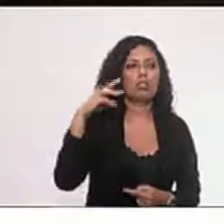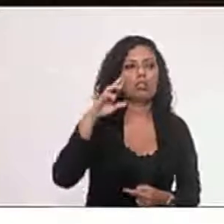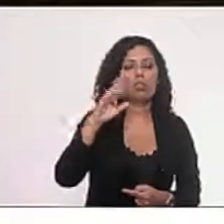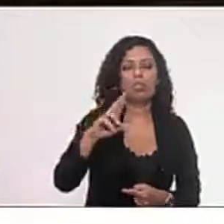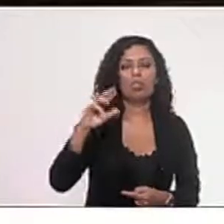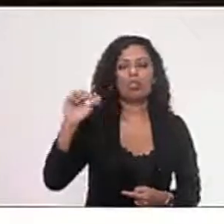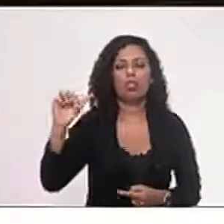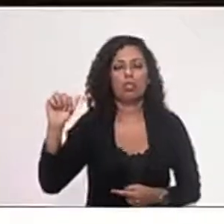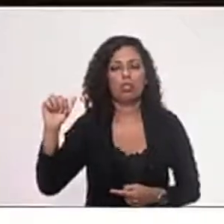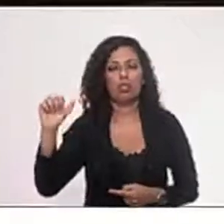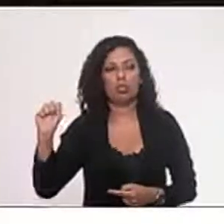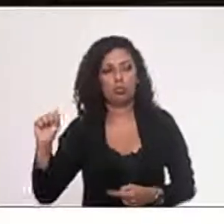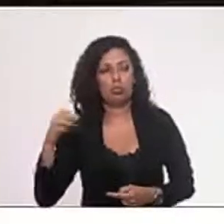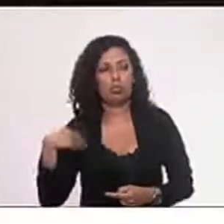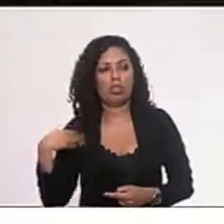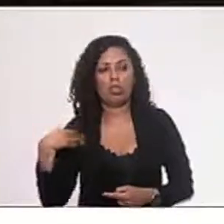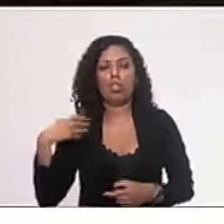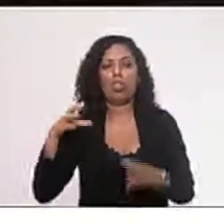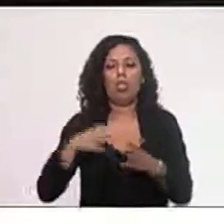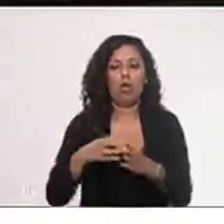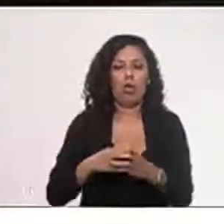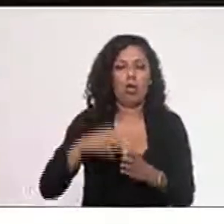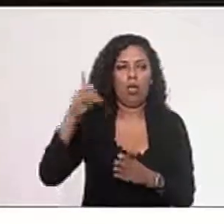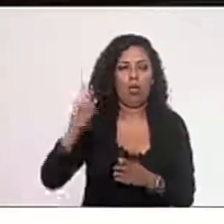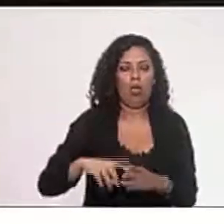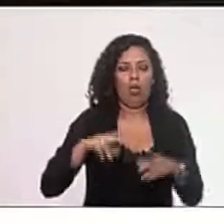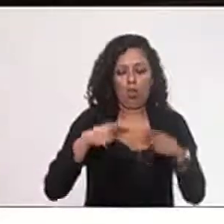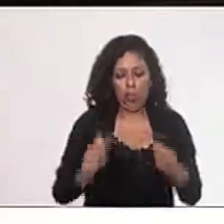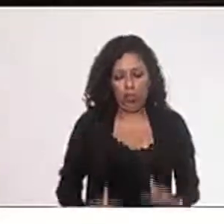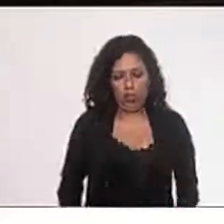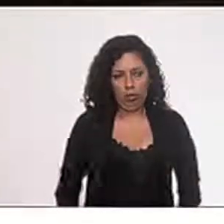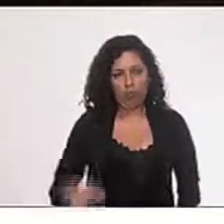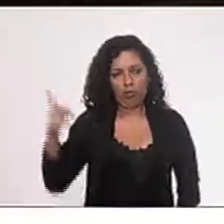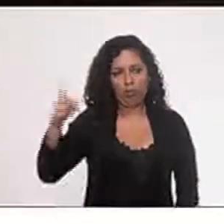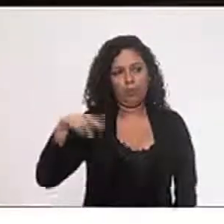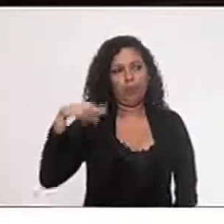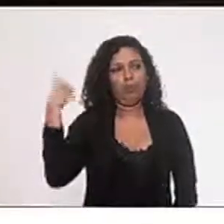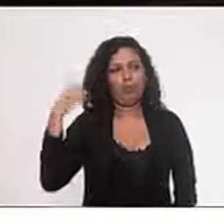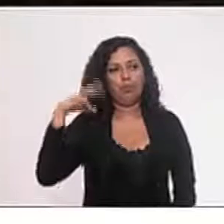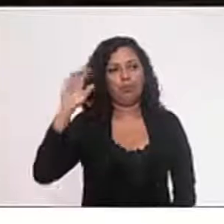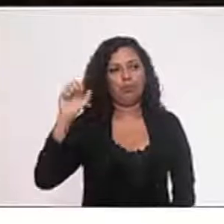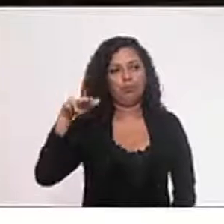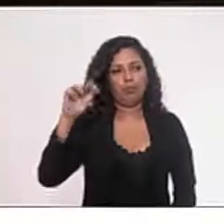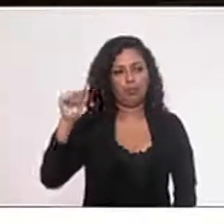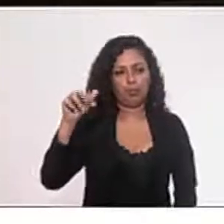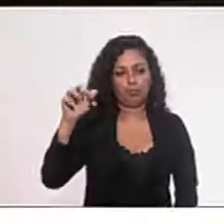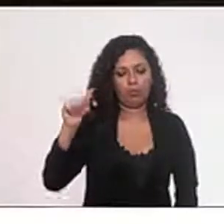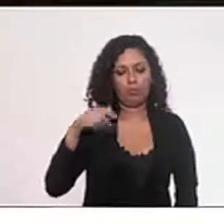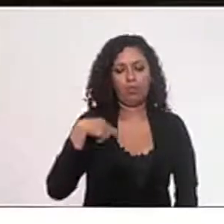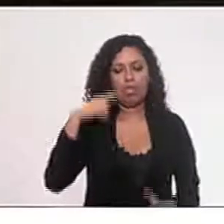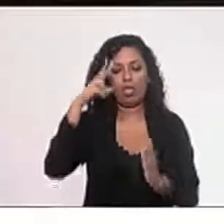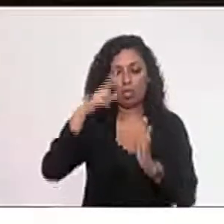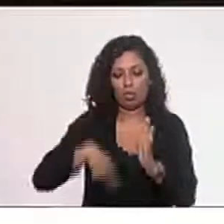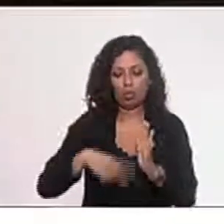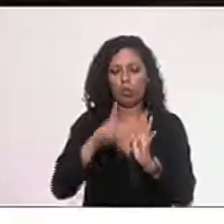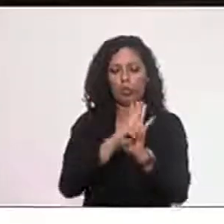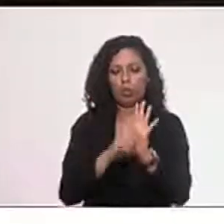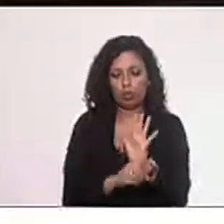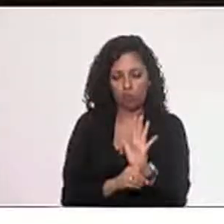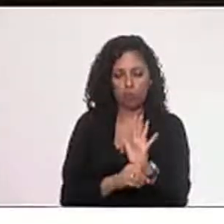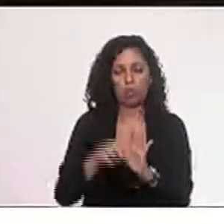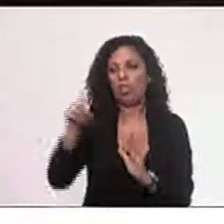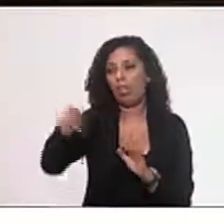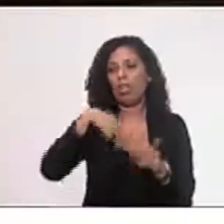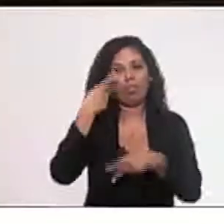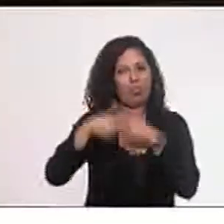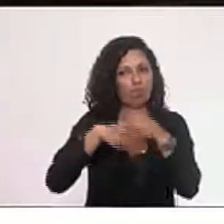voto popular eu sou membro da comissão de direitos humanos a deputada renata só deu lhe o documento não fala como